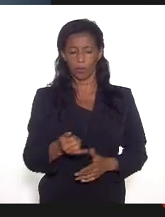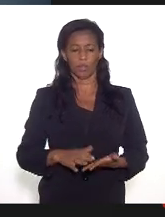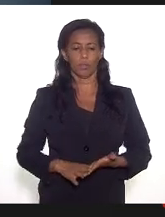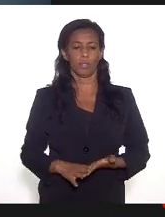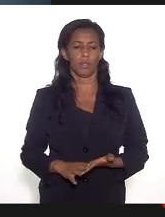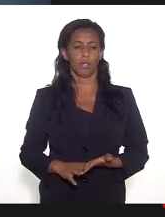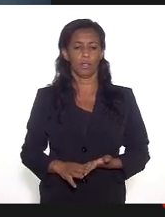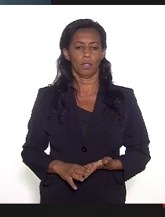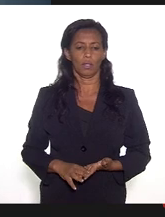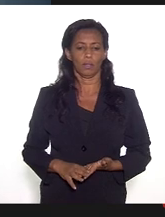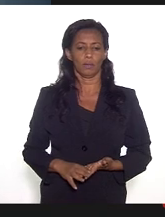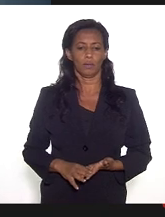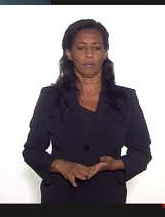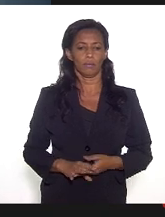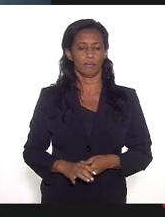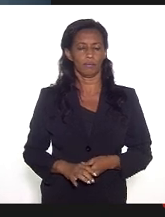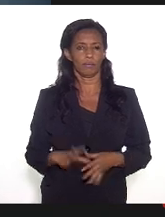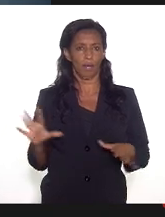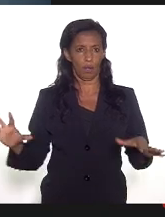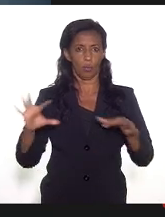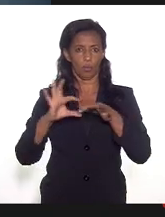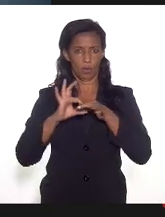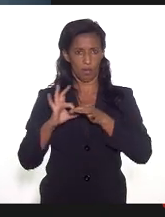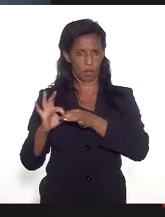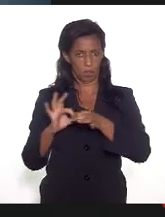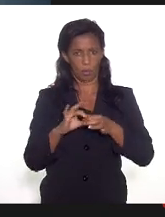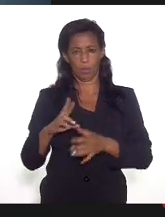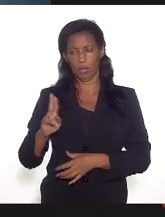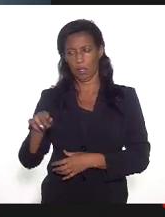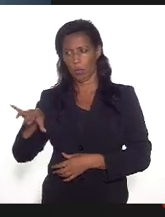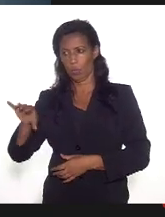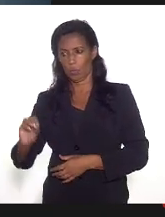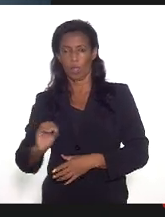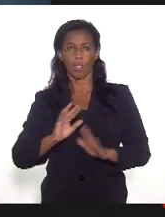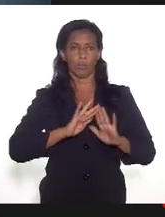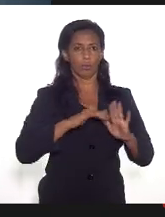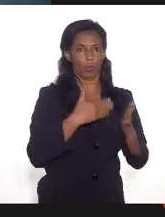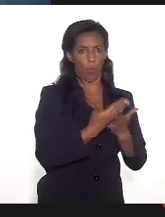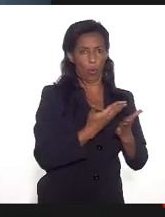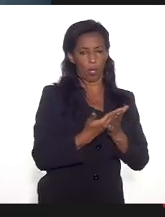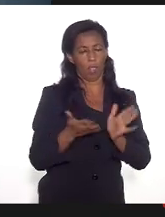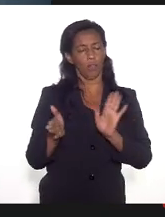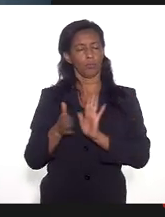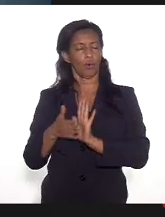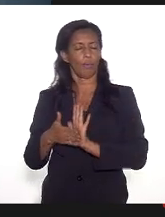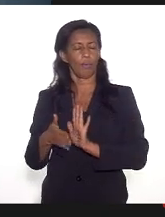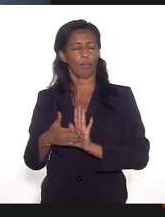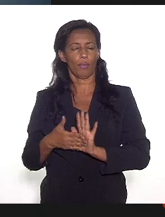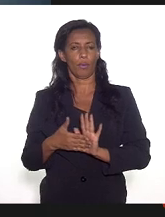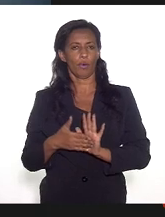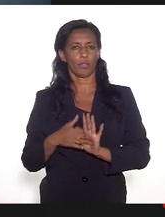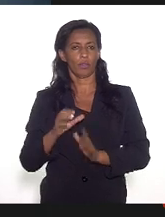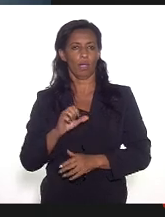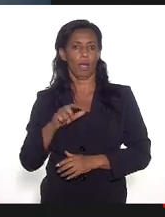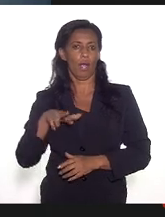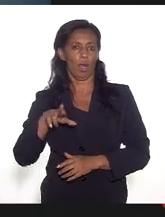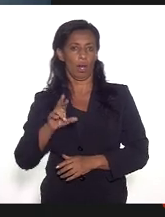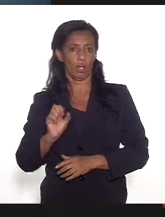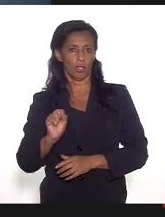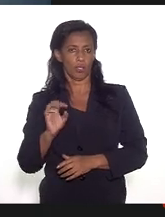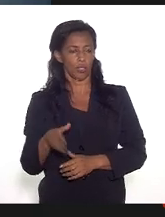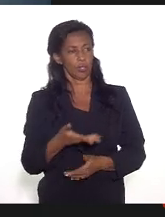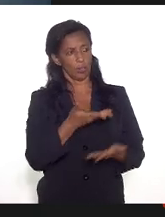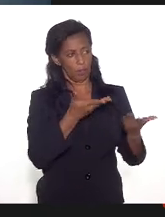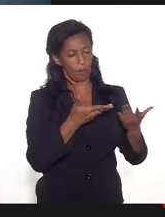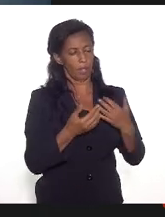questão da união entre a UESO, o Henrique Lages e a proposta, né, do cluster. Então, com a